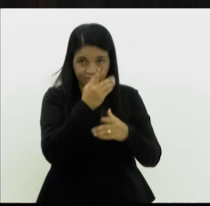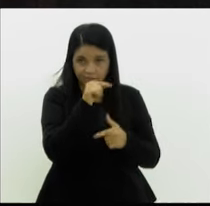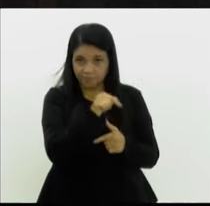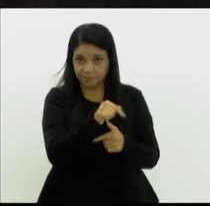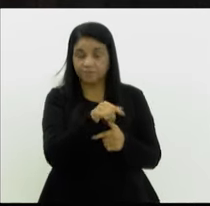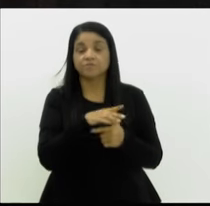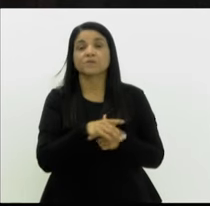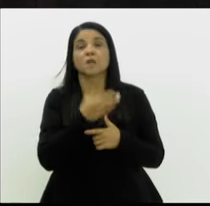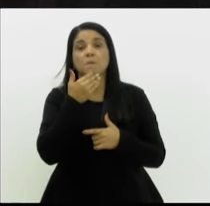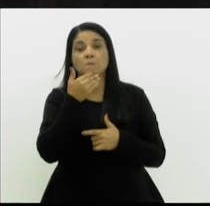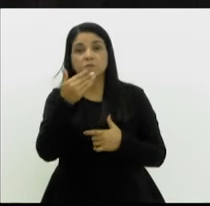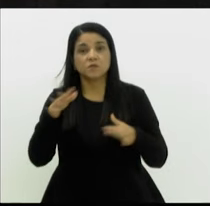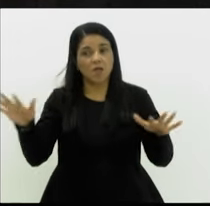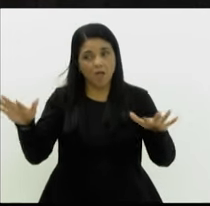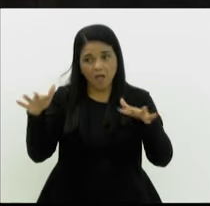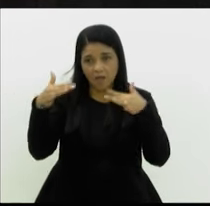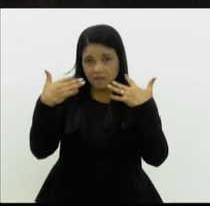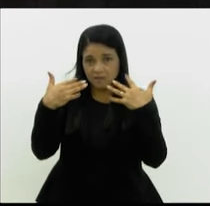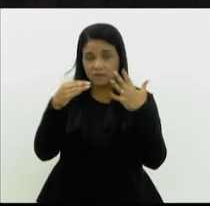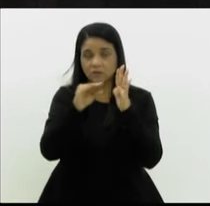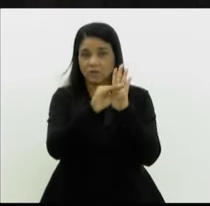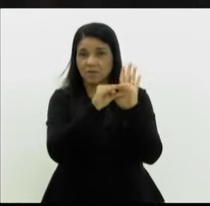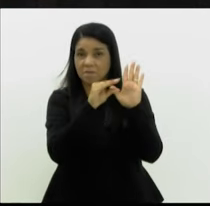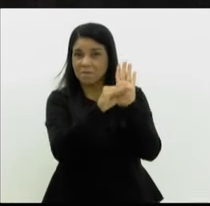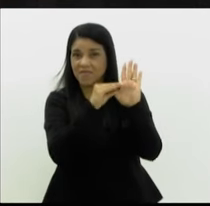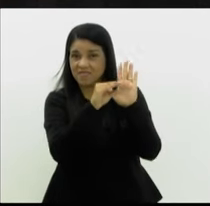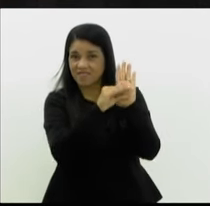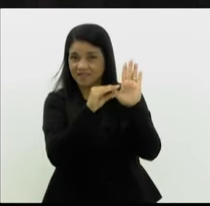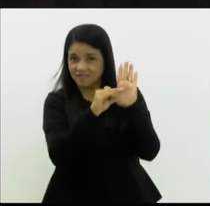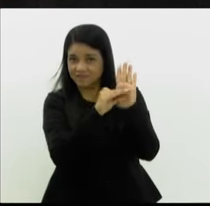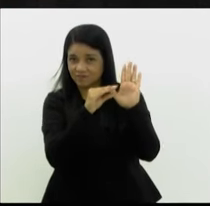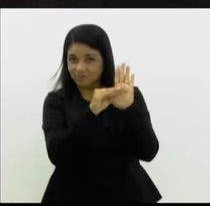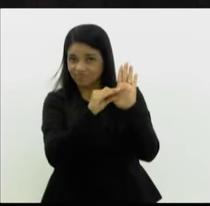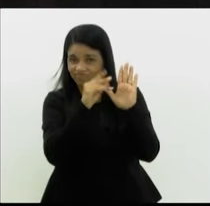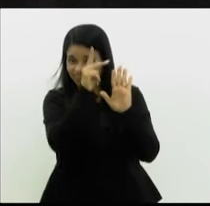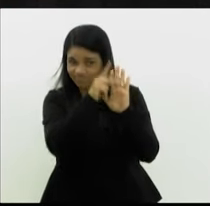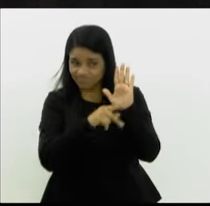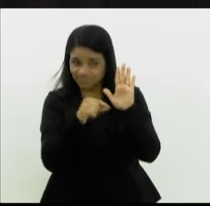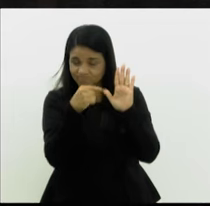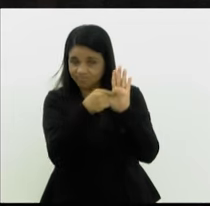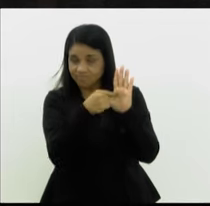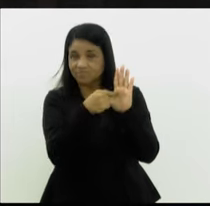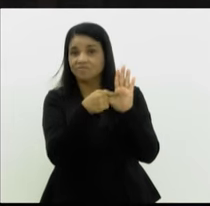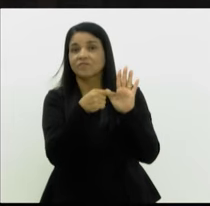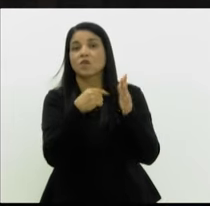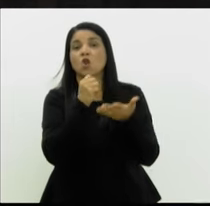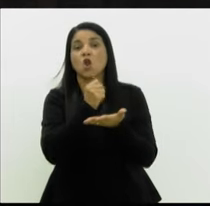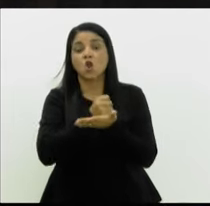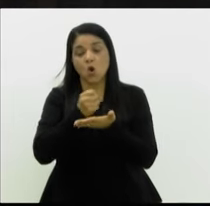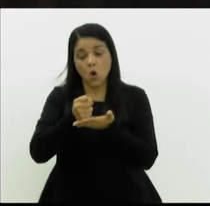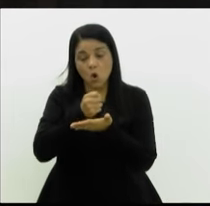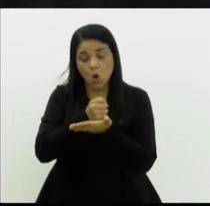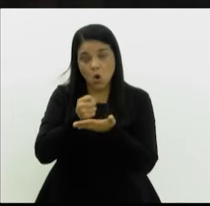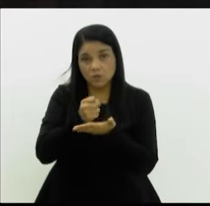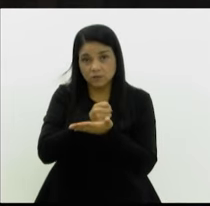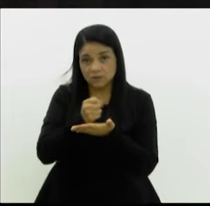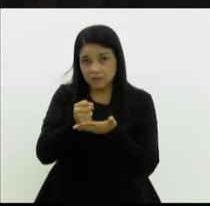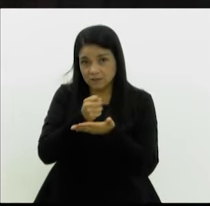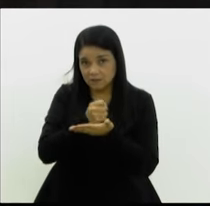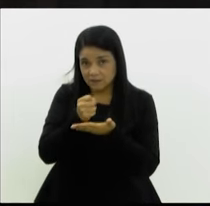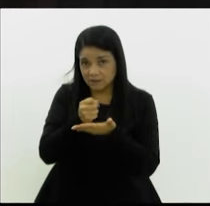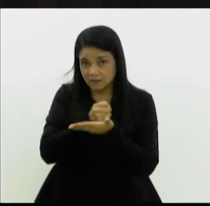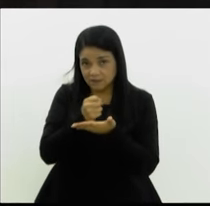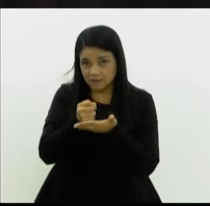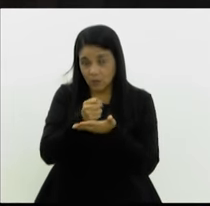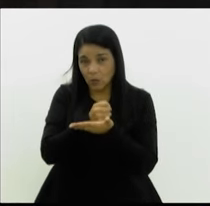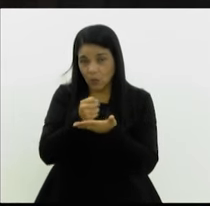e pedindo atenção à ementa do projeto, que dispõe sobre a contratação de pessoal